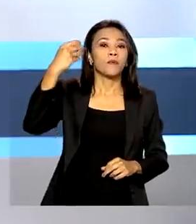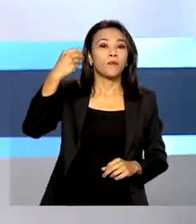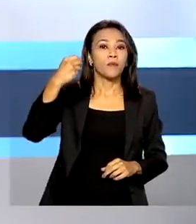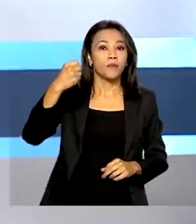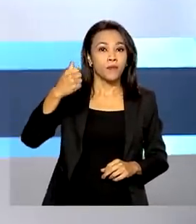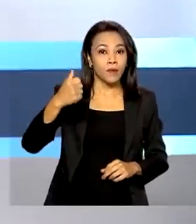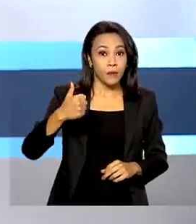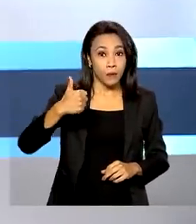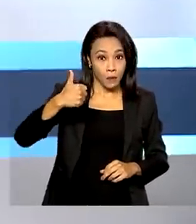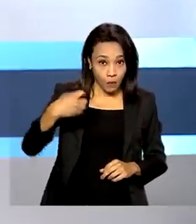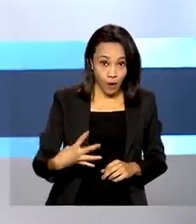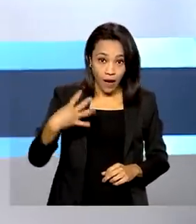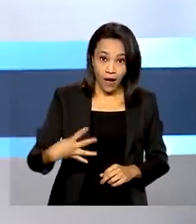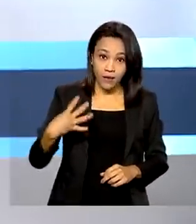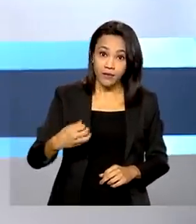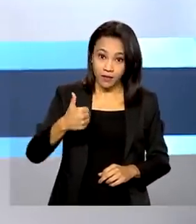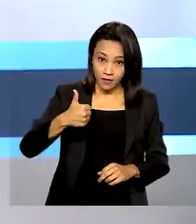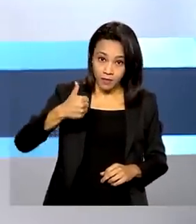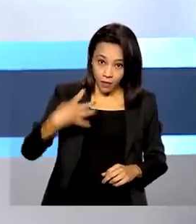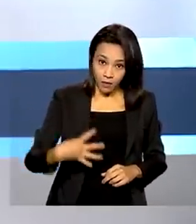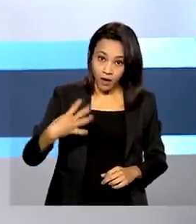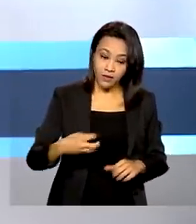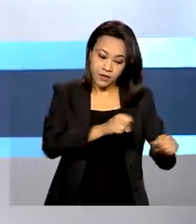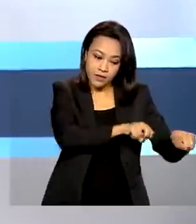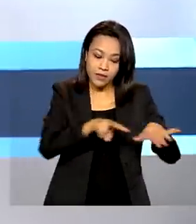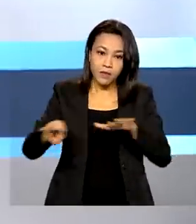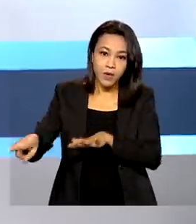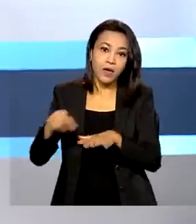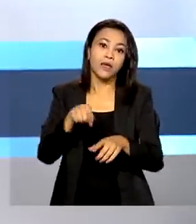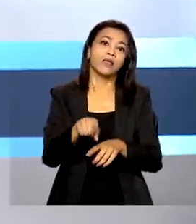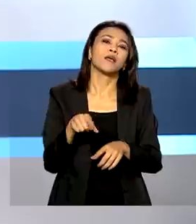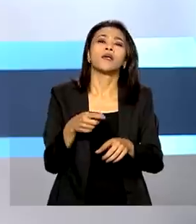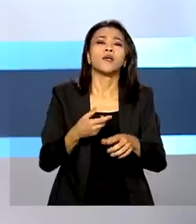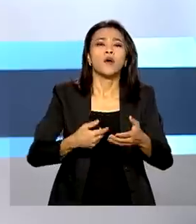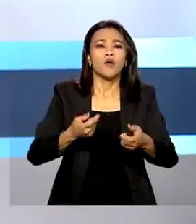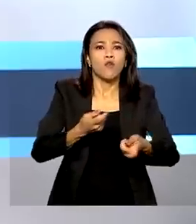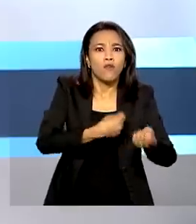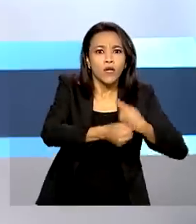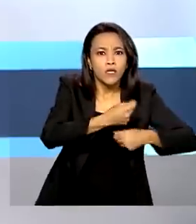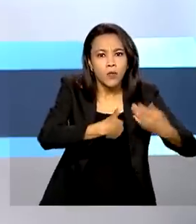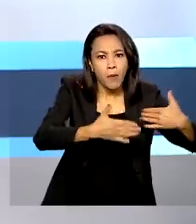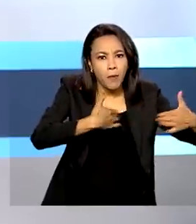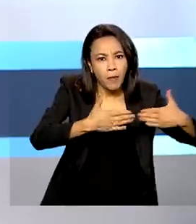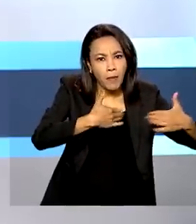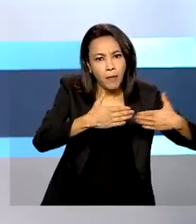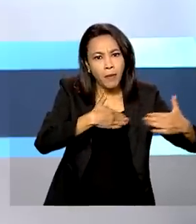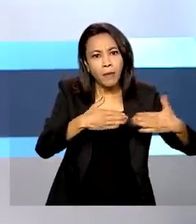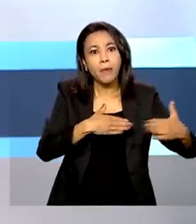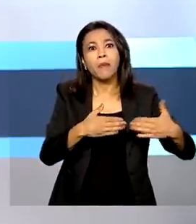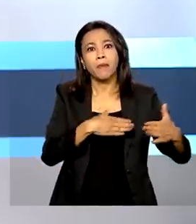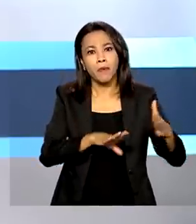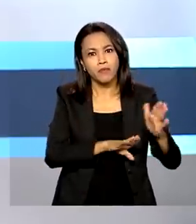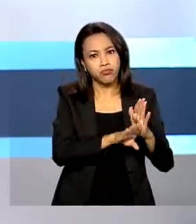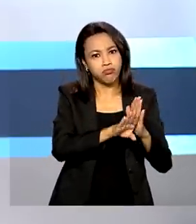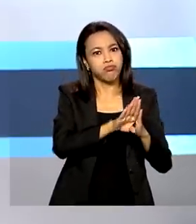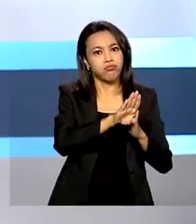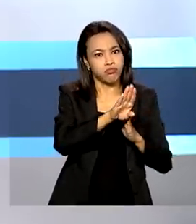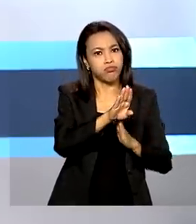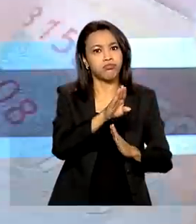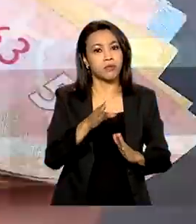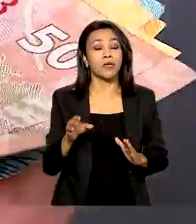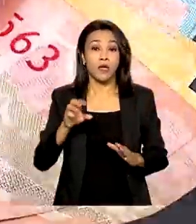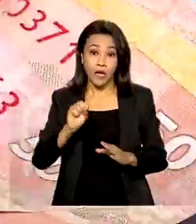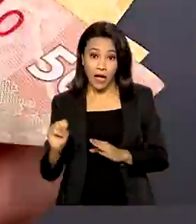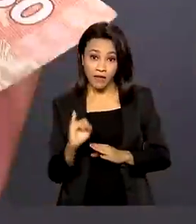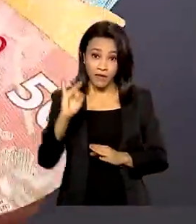semana seguida, o mercado financeiro projeta um crescimento maior e uma inflação menor para este ano. No